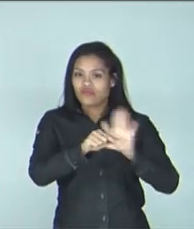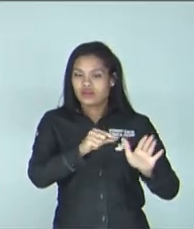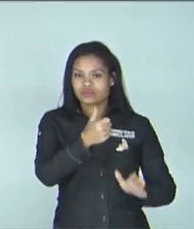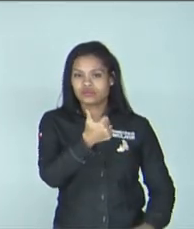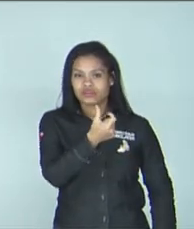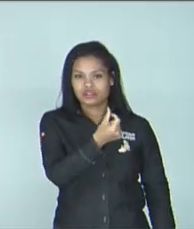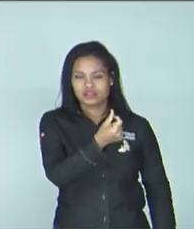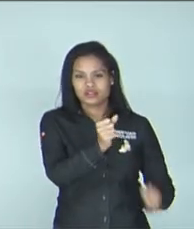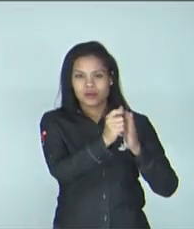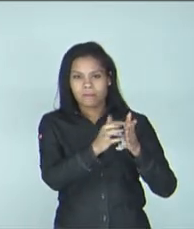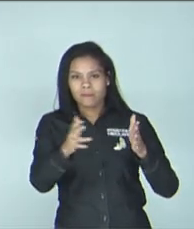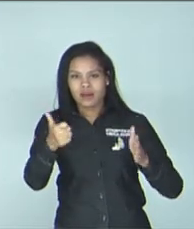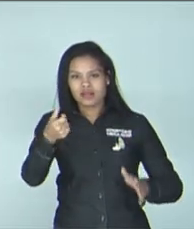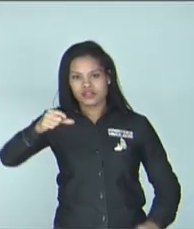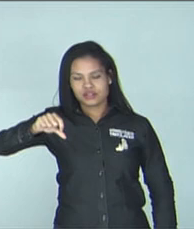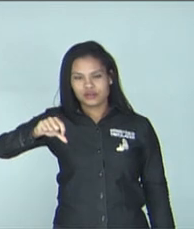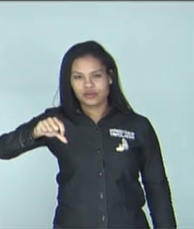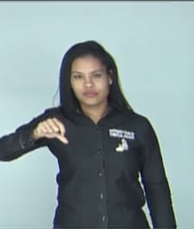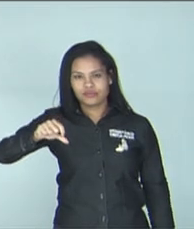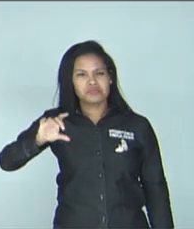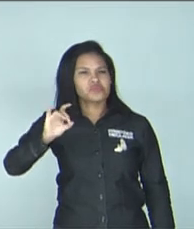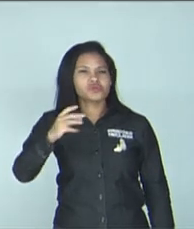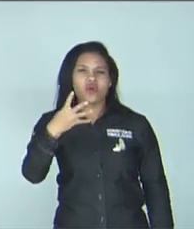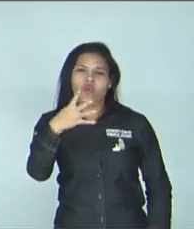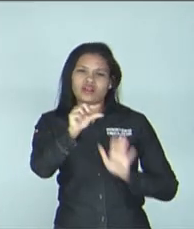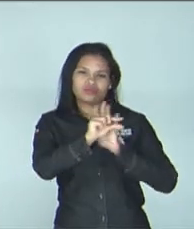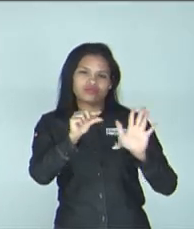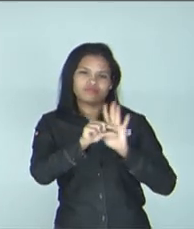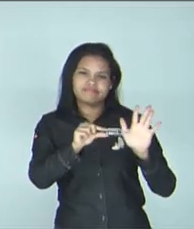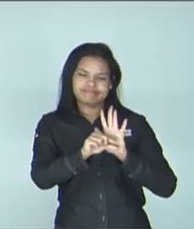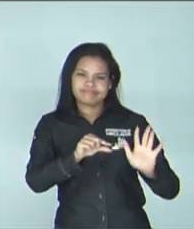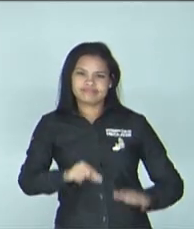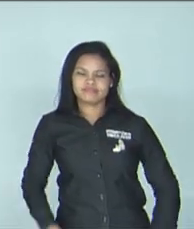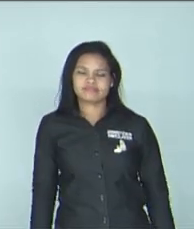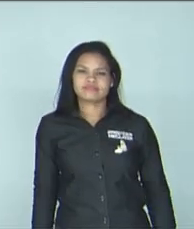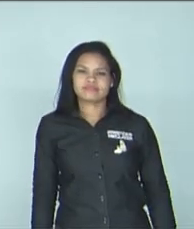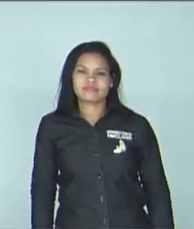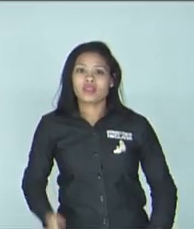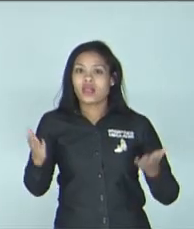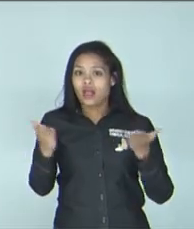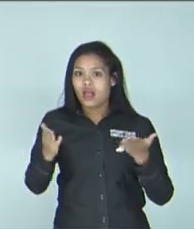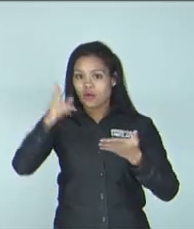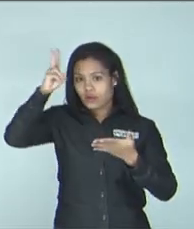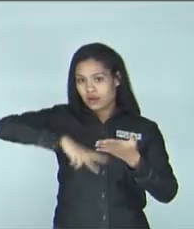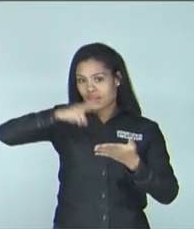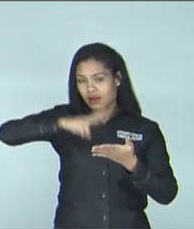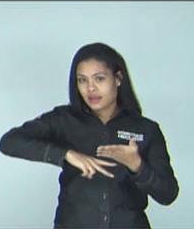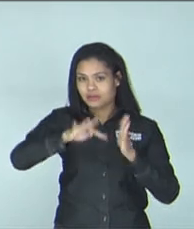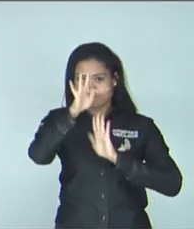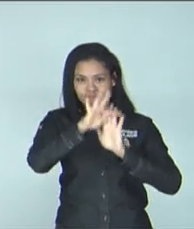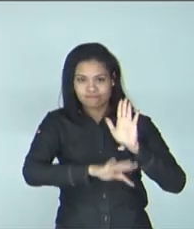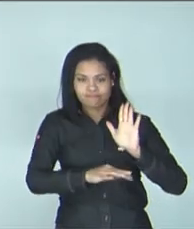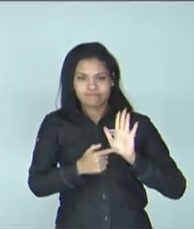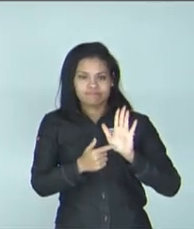19 apenas 4 versículos e nós vamos ler esse texto e